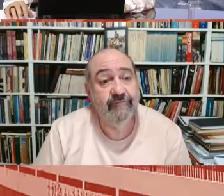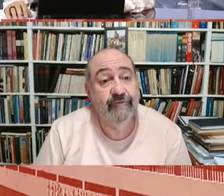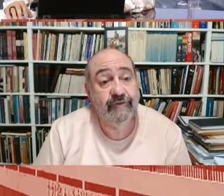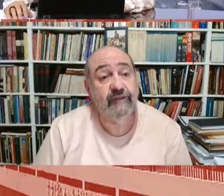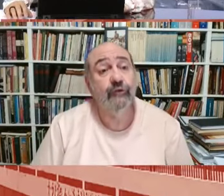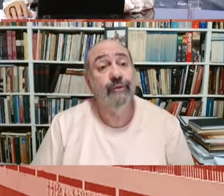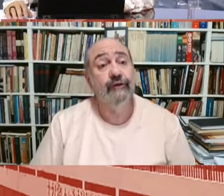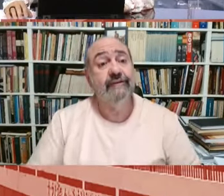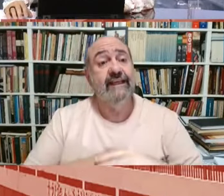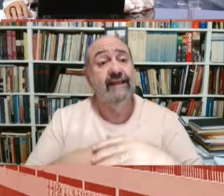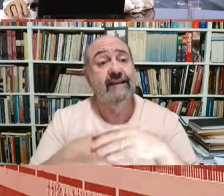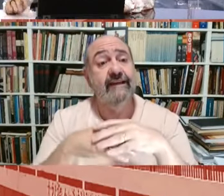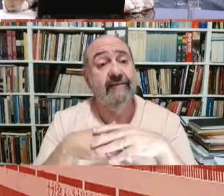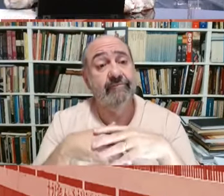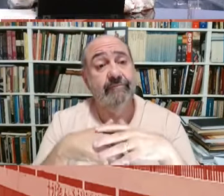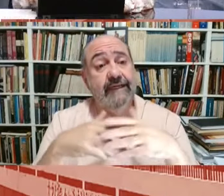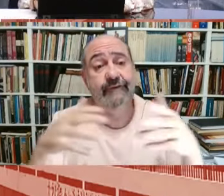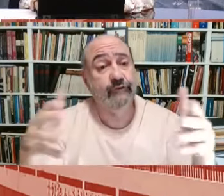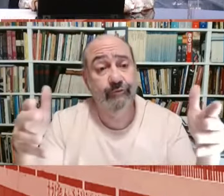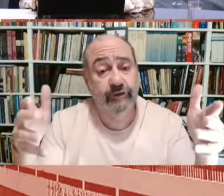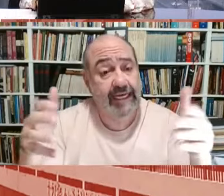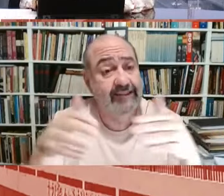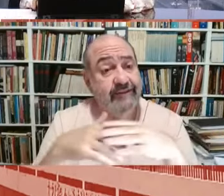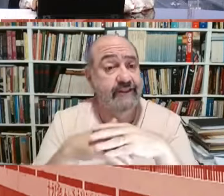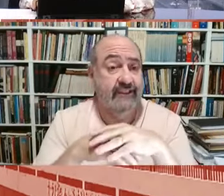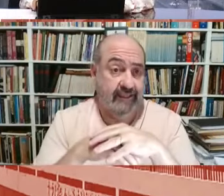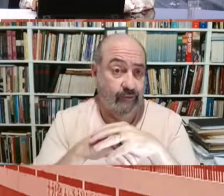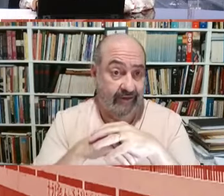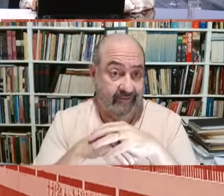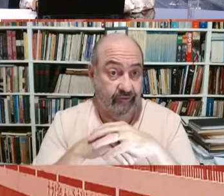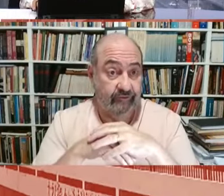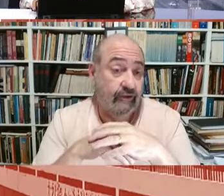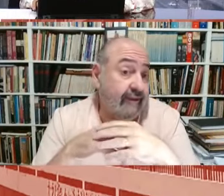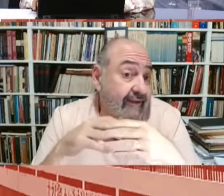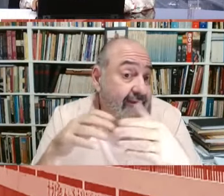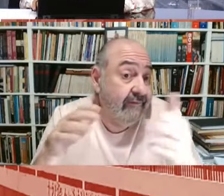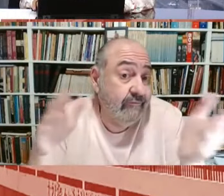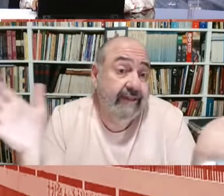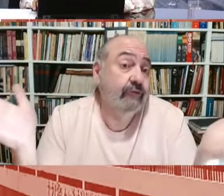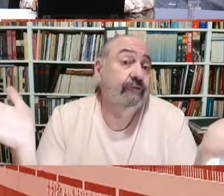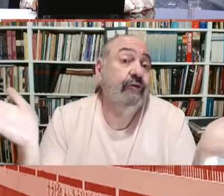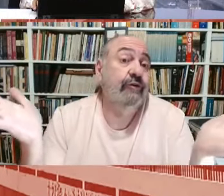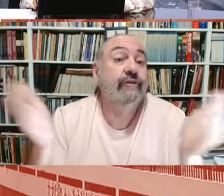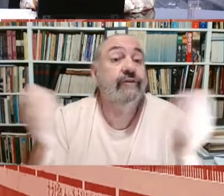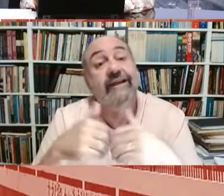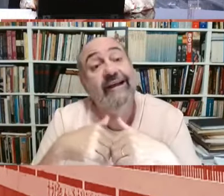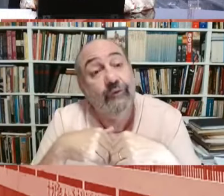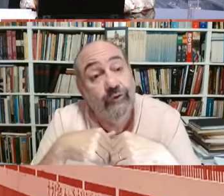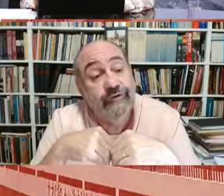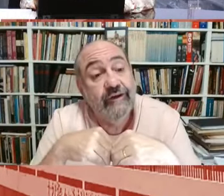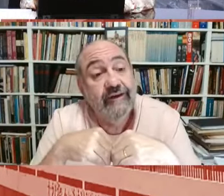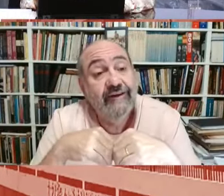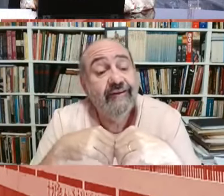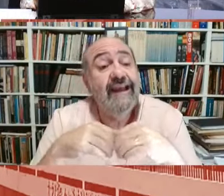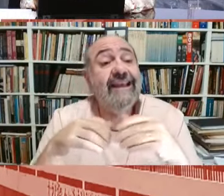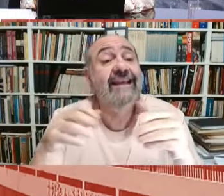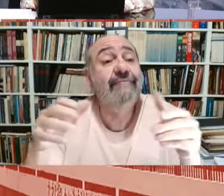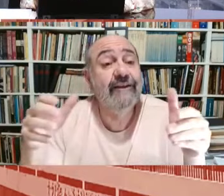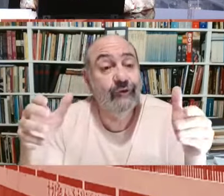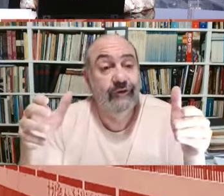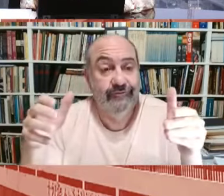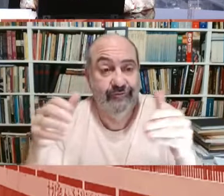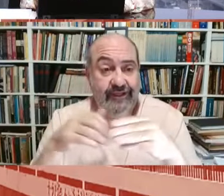E descobriu-se que ele manifestou vontade de visitar o Brasil, só que não tinha condições, não tem recurso.